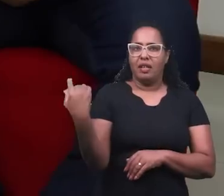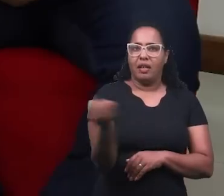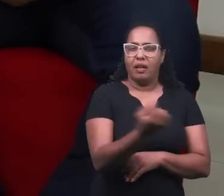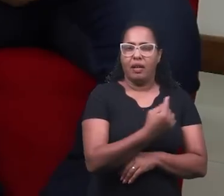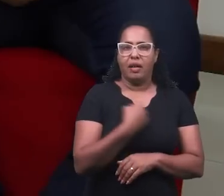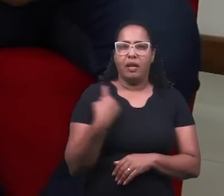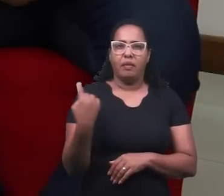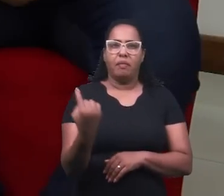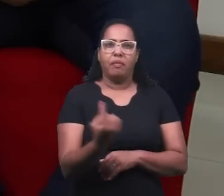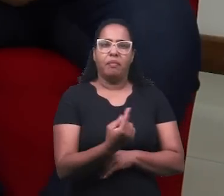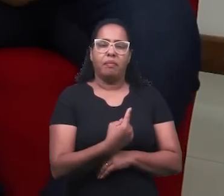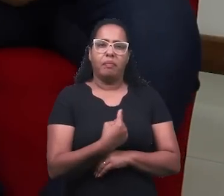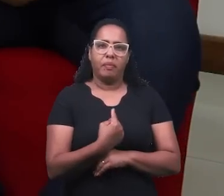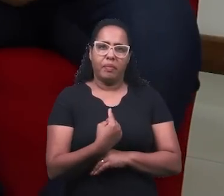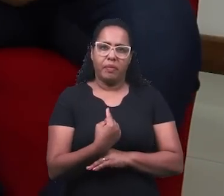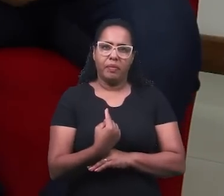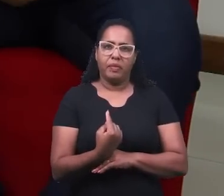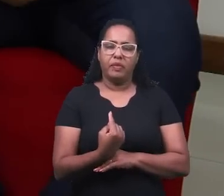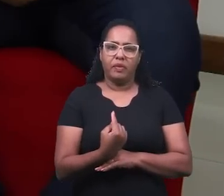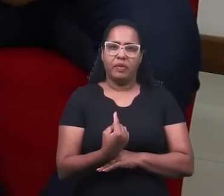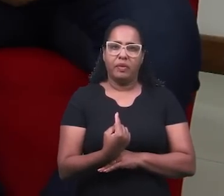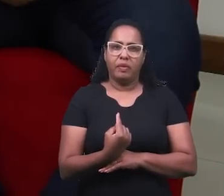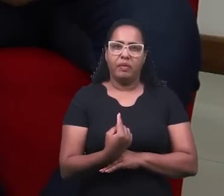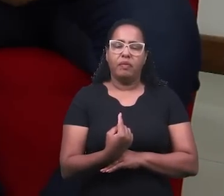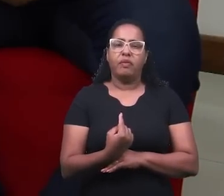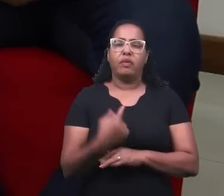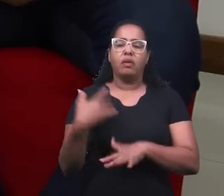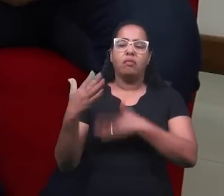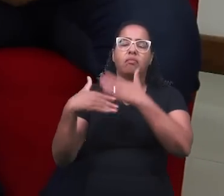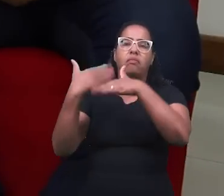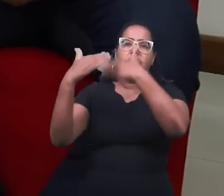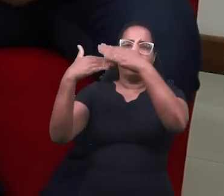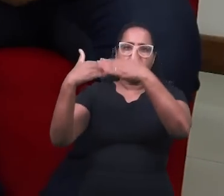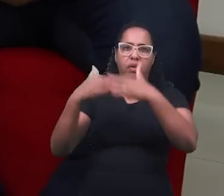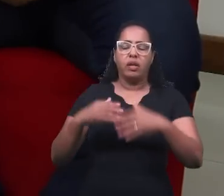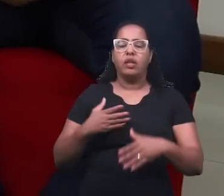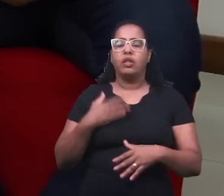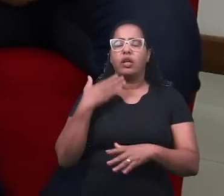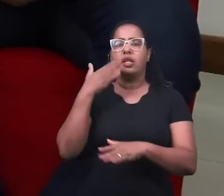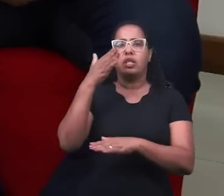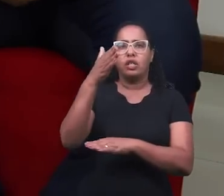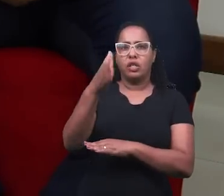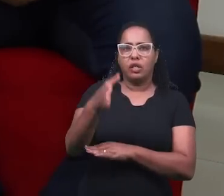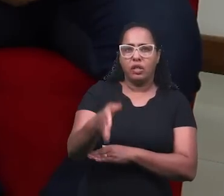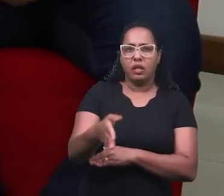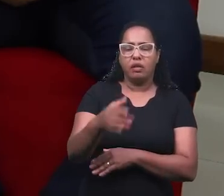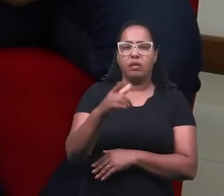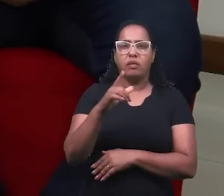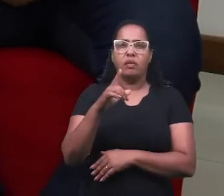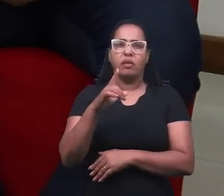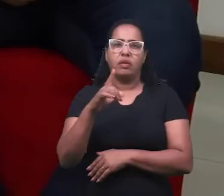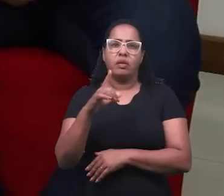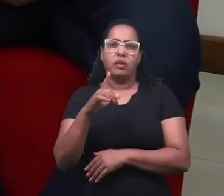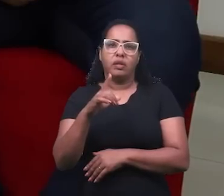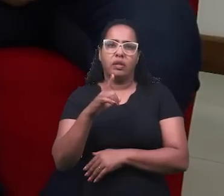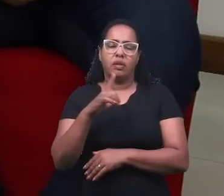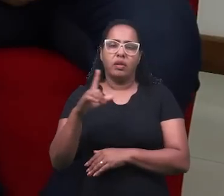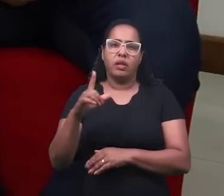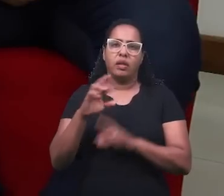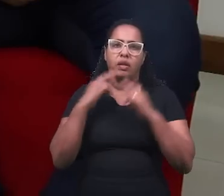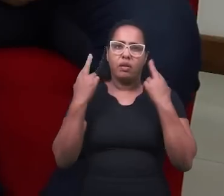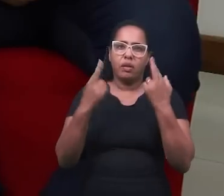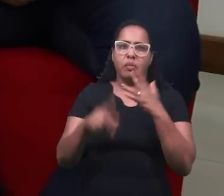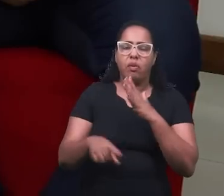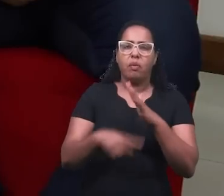Para nós, né, pastor, foi um grande crescimento, porque quando nós chegamos lá, né, só tínhamos cultos uma vez